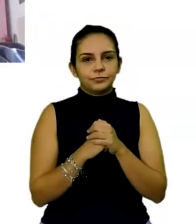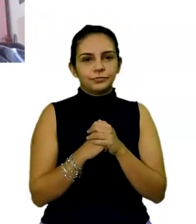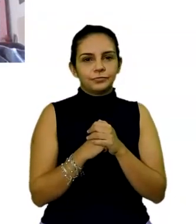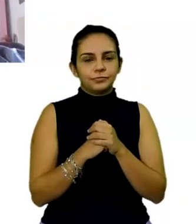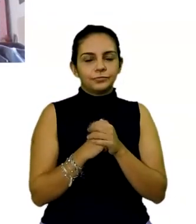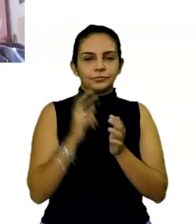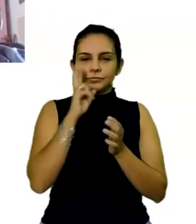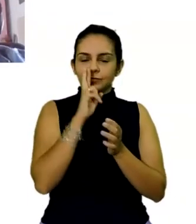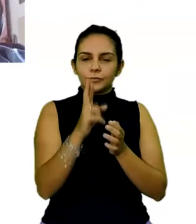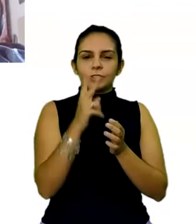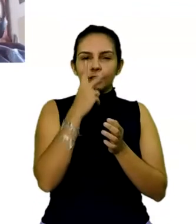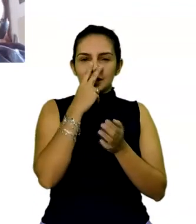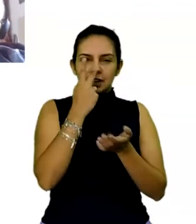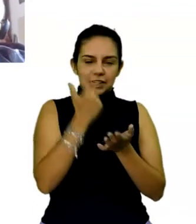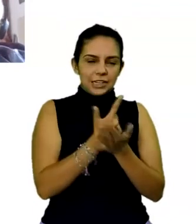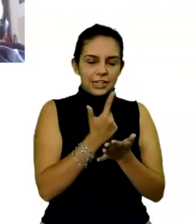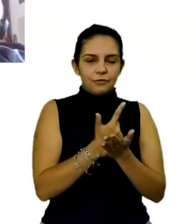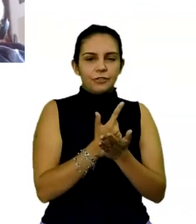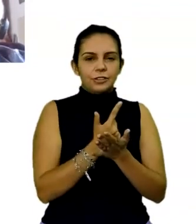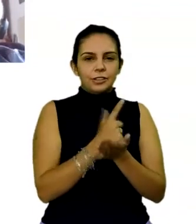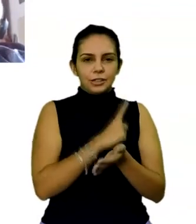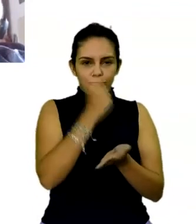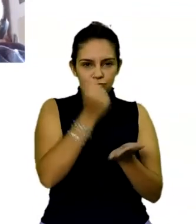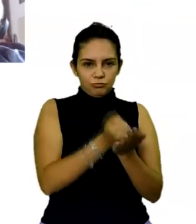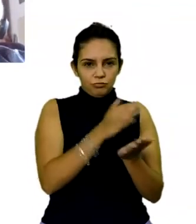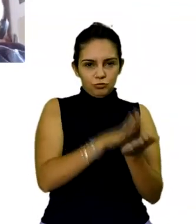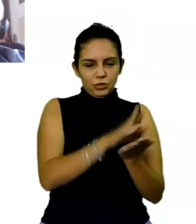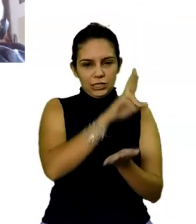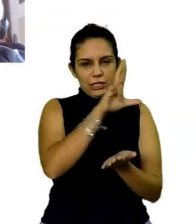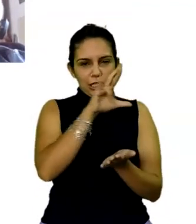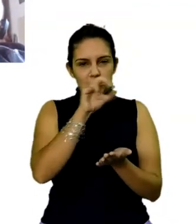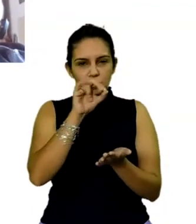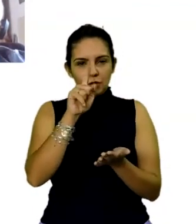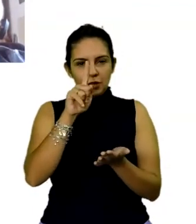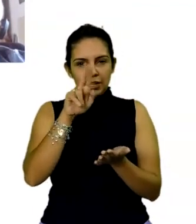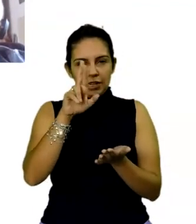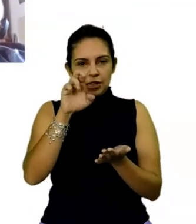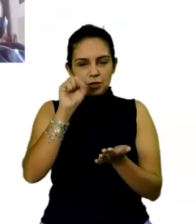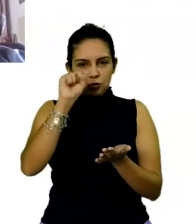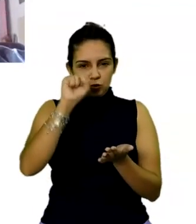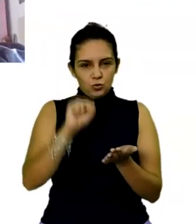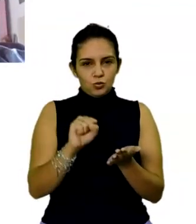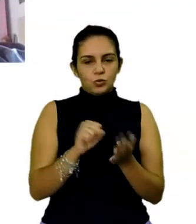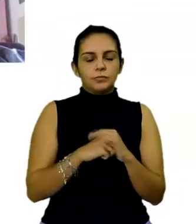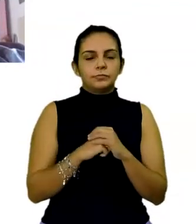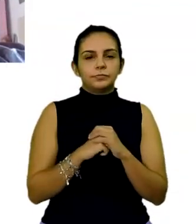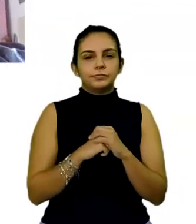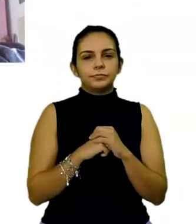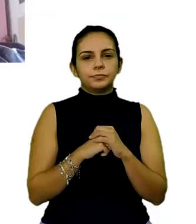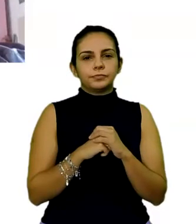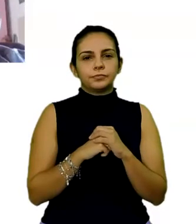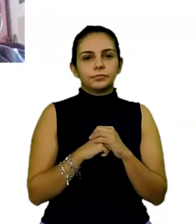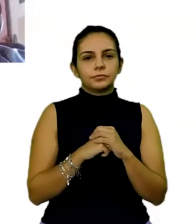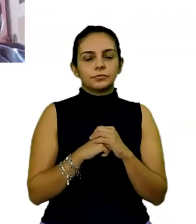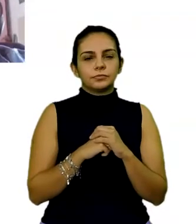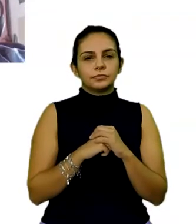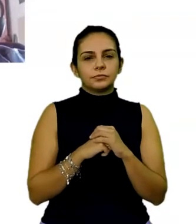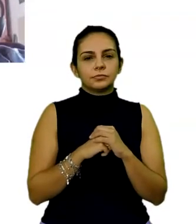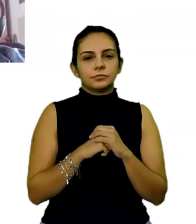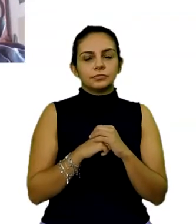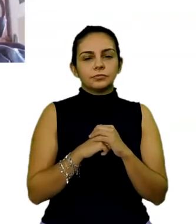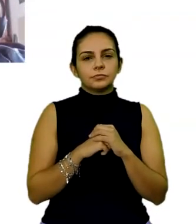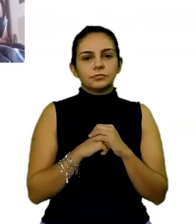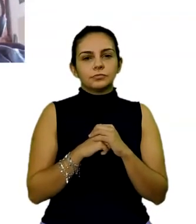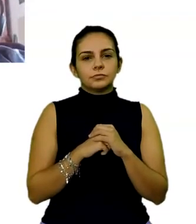que o livro... Olha, tem um editor lá no Rio Grande do Sul, que a gente trabalha com ele, lá em Passo Fundo, que é a editora